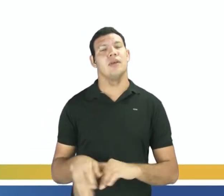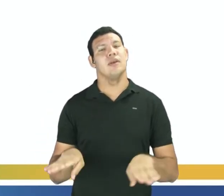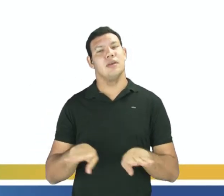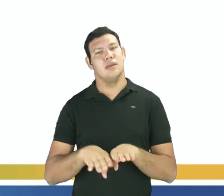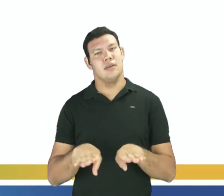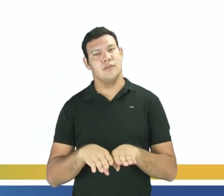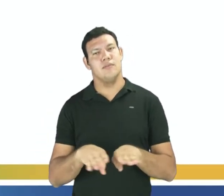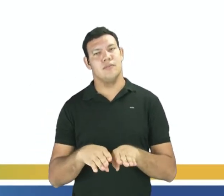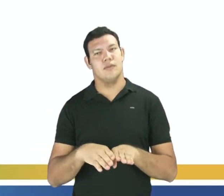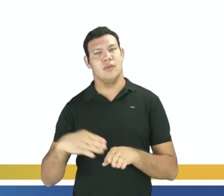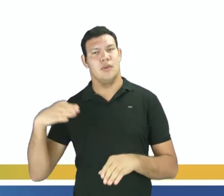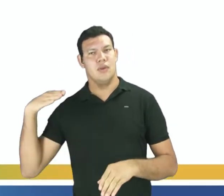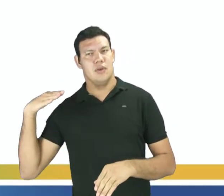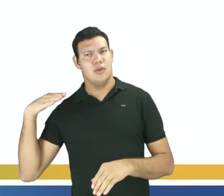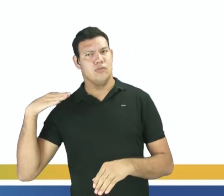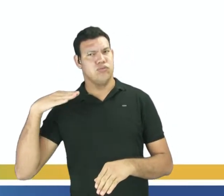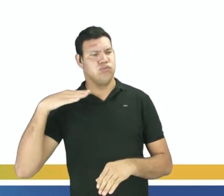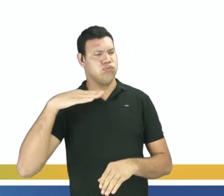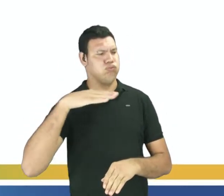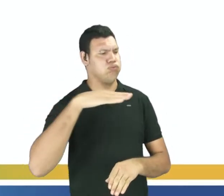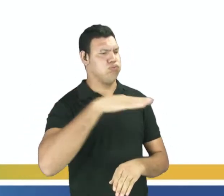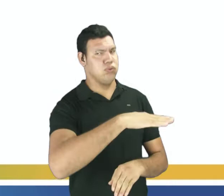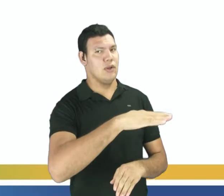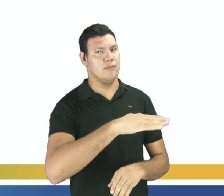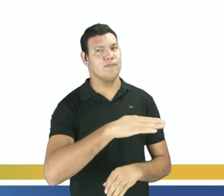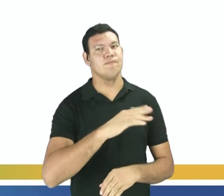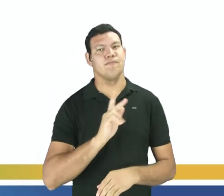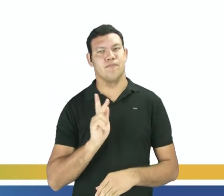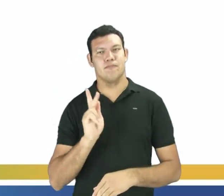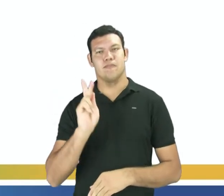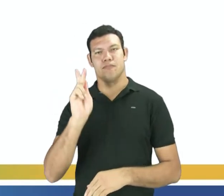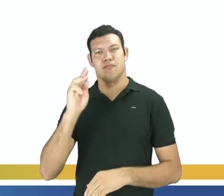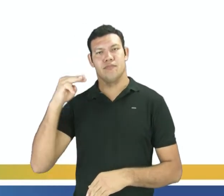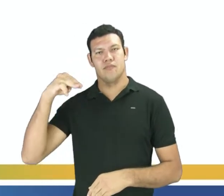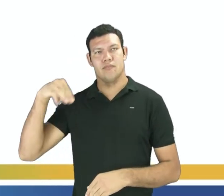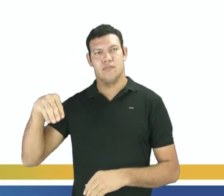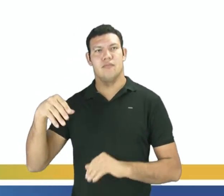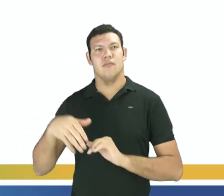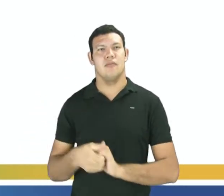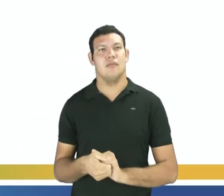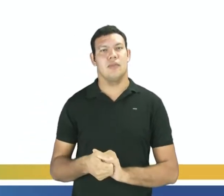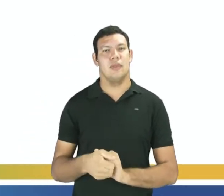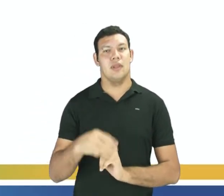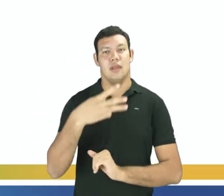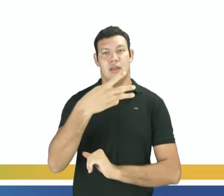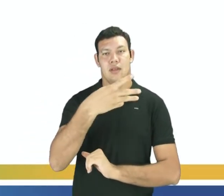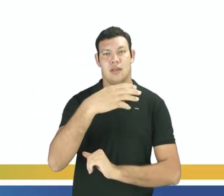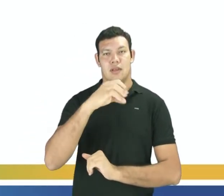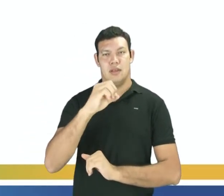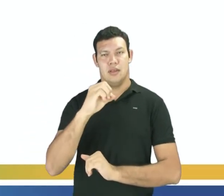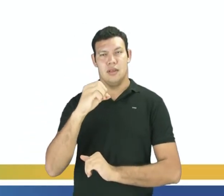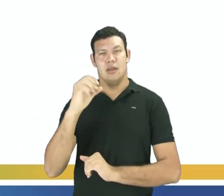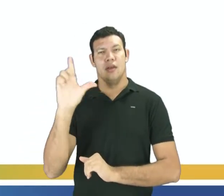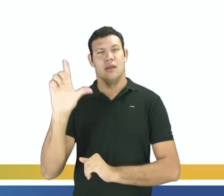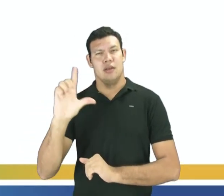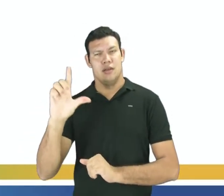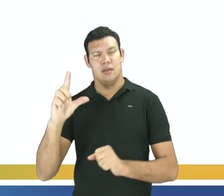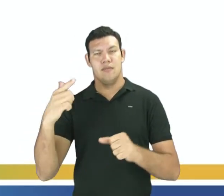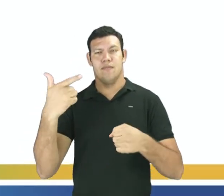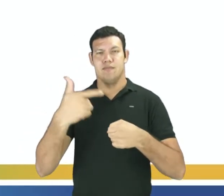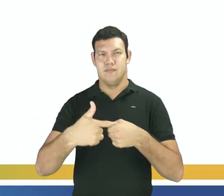da distância percorrida. Não é? Com 30 litros, ele percorria 300